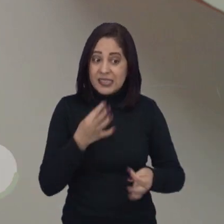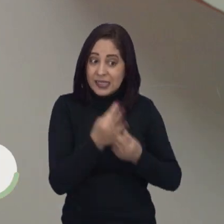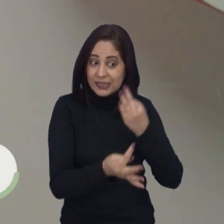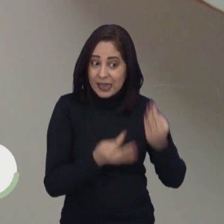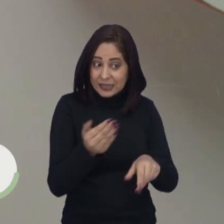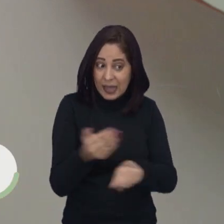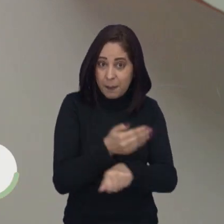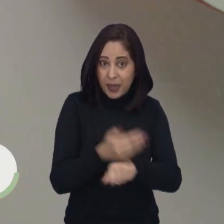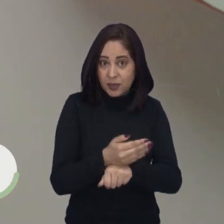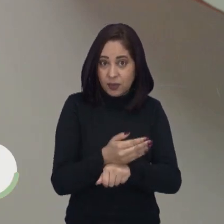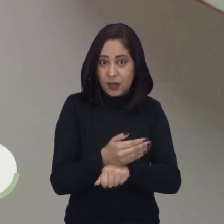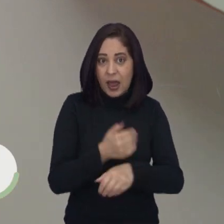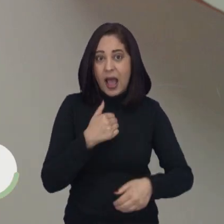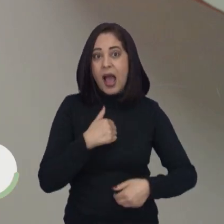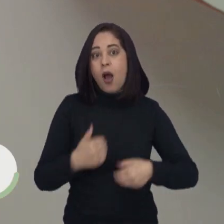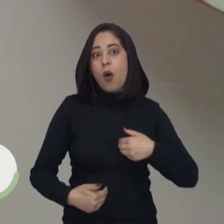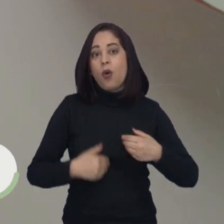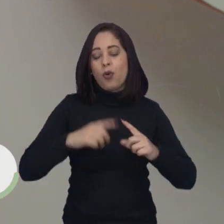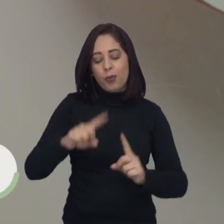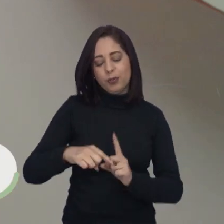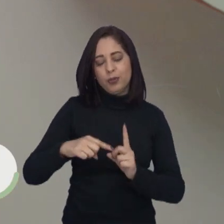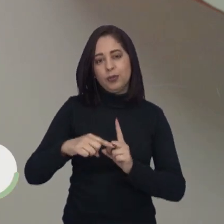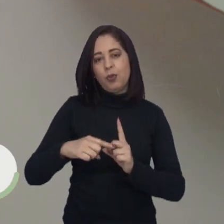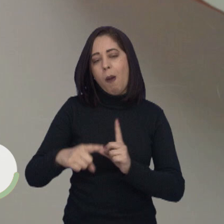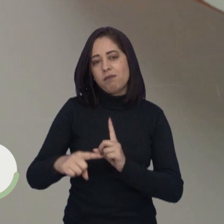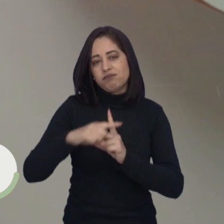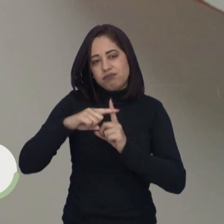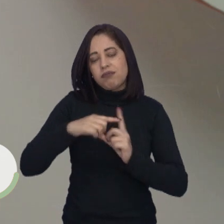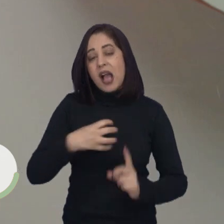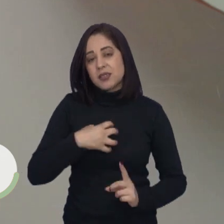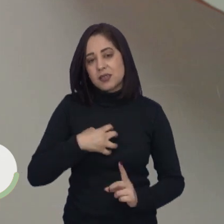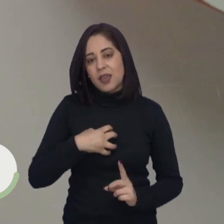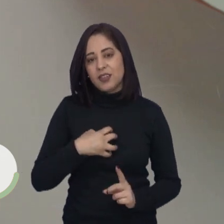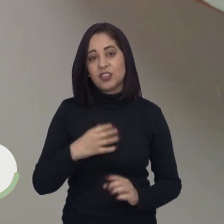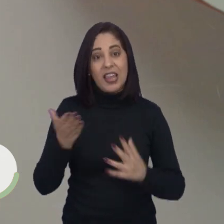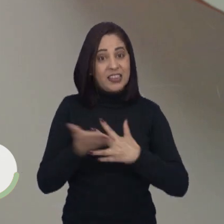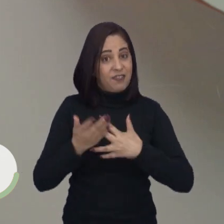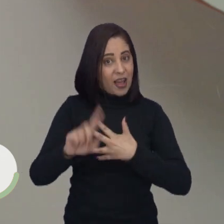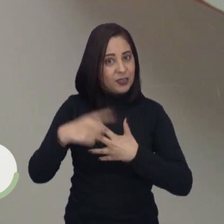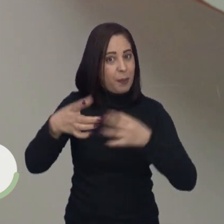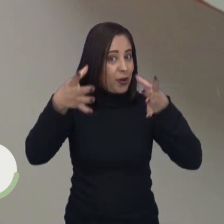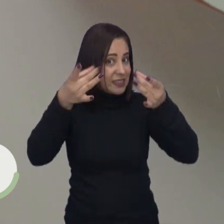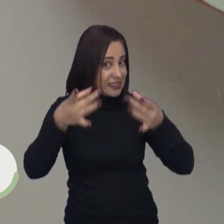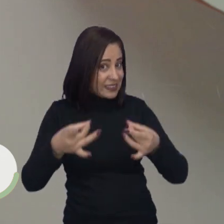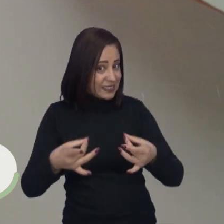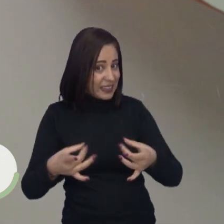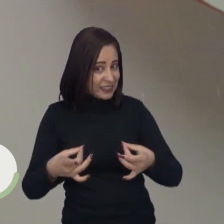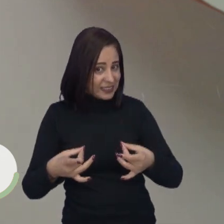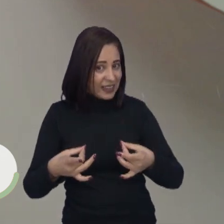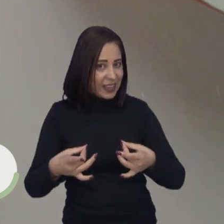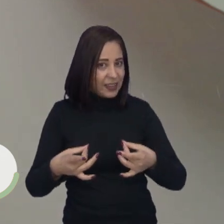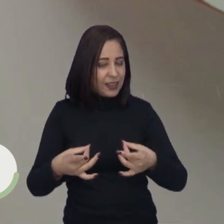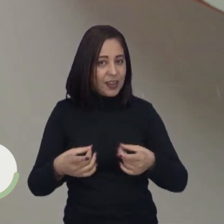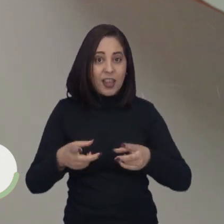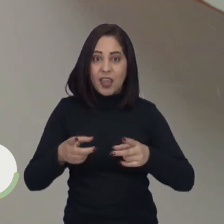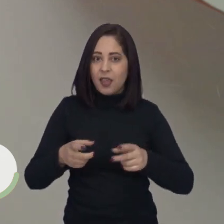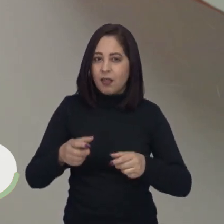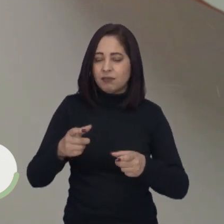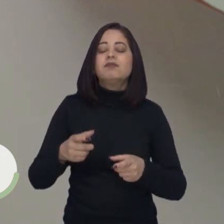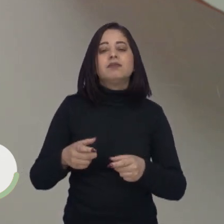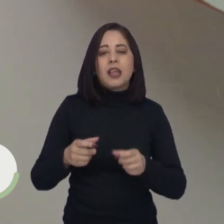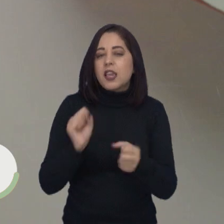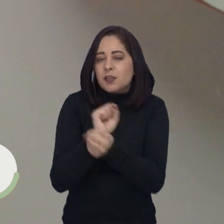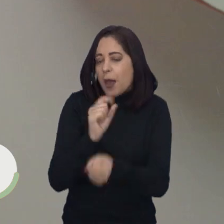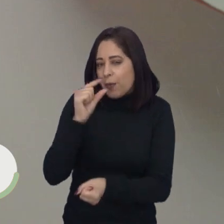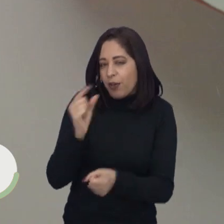tratamento. E depois do intervalo, a gente vai conferir mais detalhes sobre esse tipo de ajuda. Então fica aí que nós voltamos